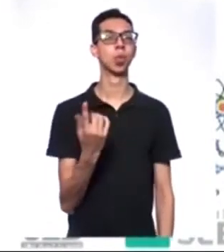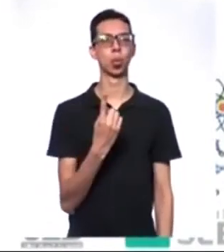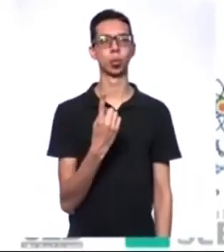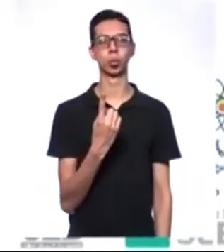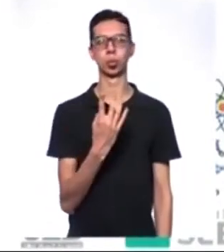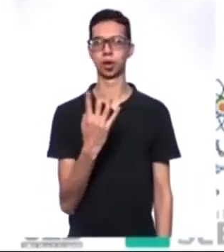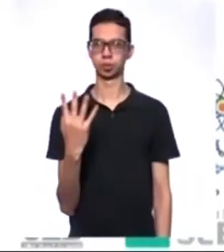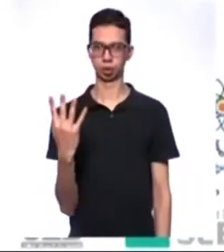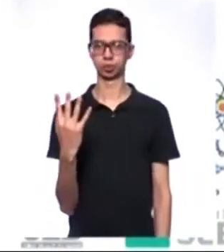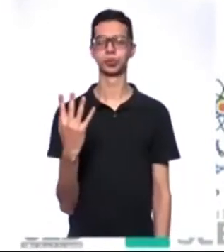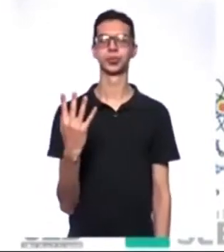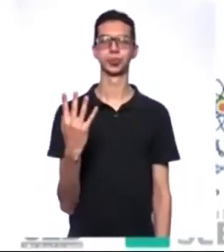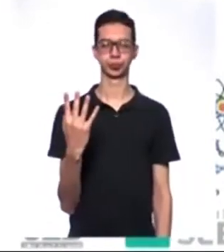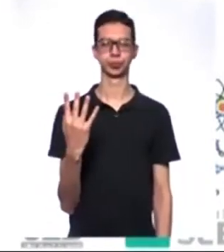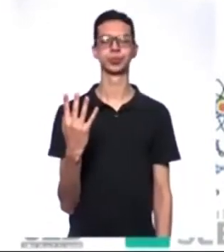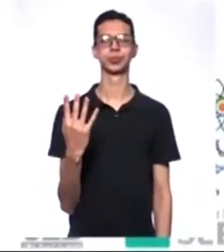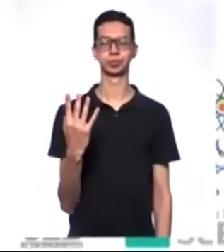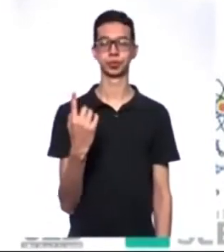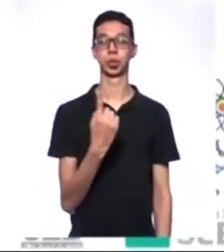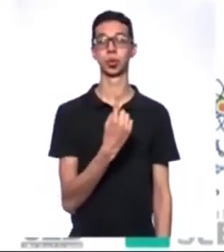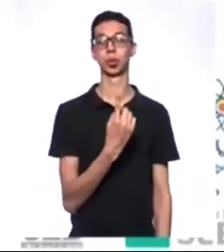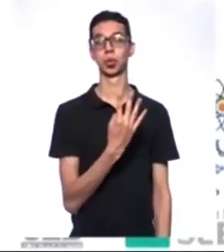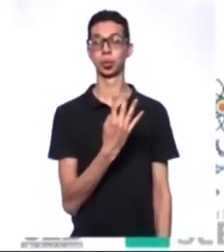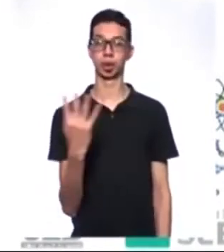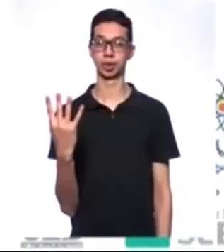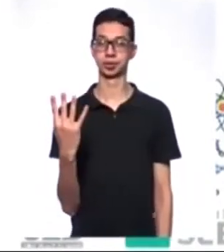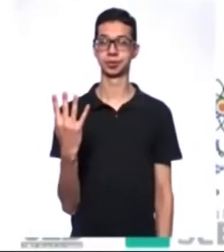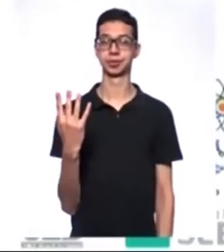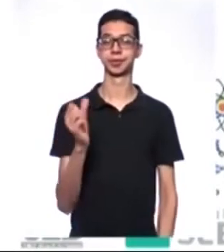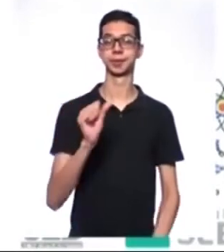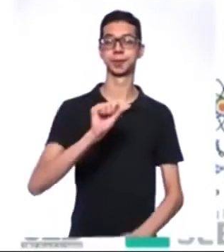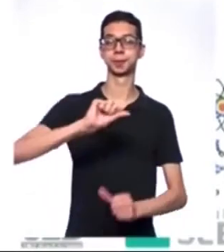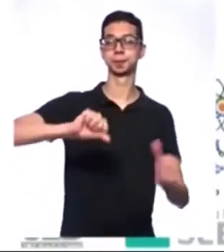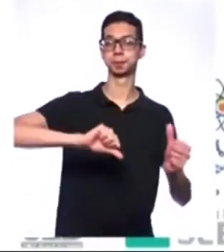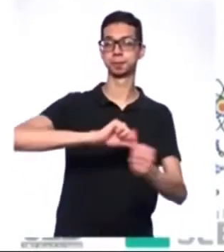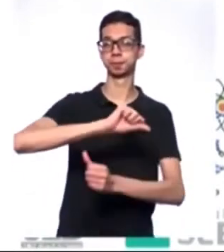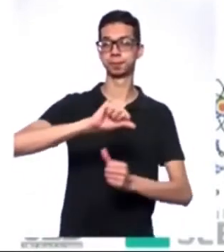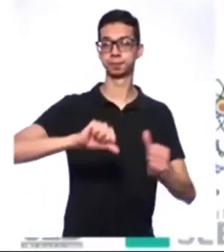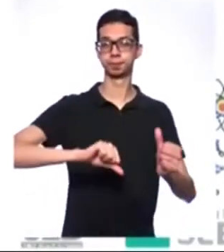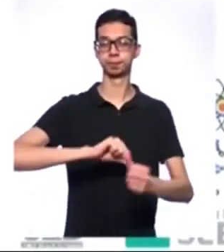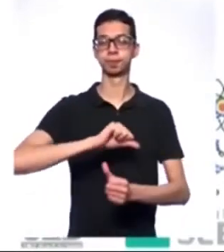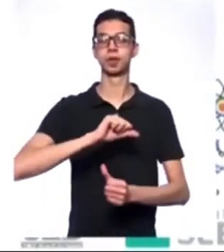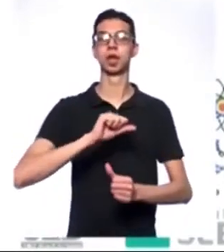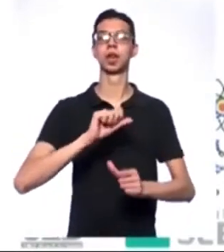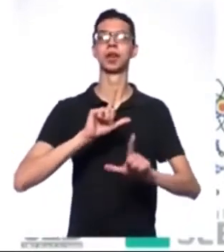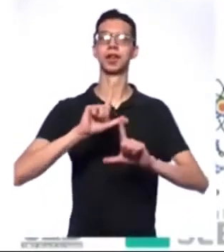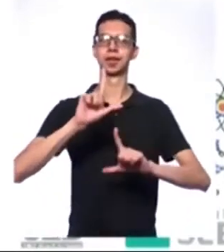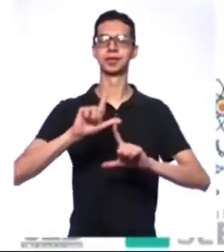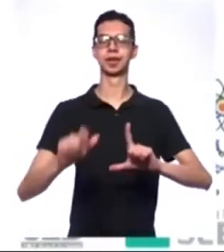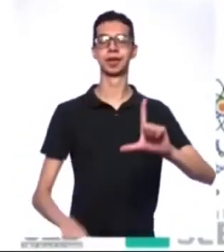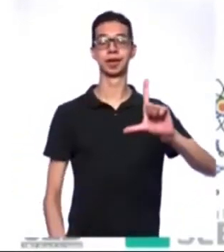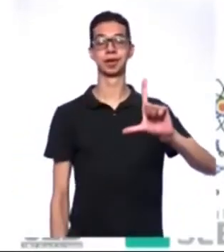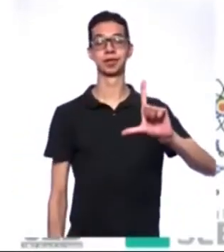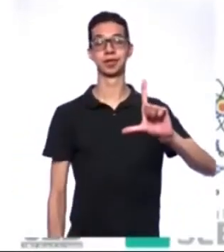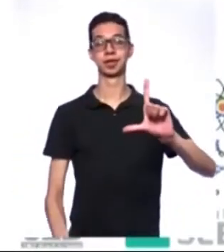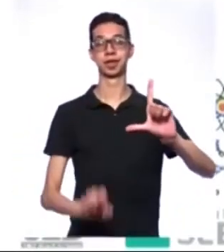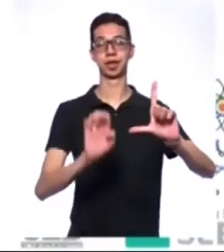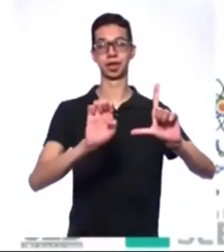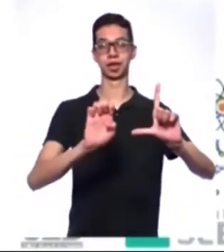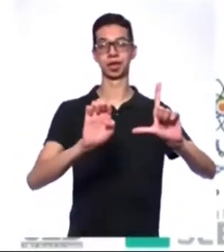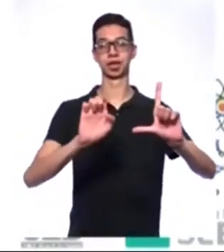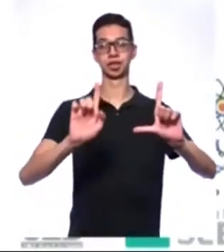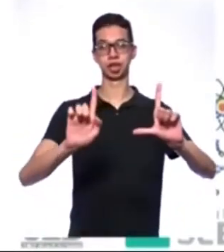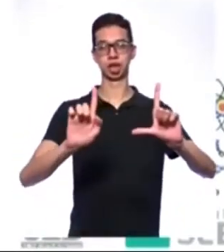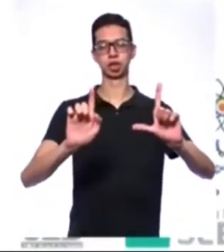anagramas 144 anagramas que tem as letras l e z juntas